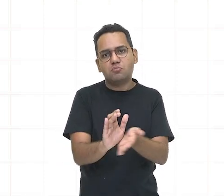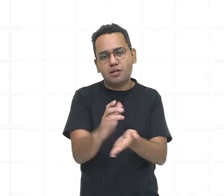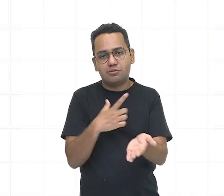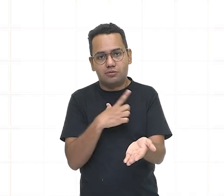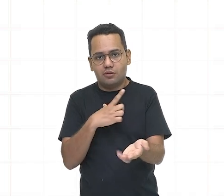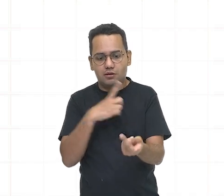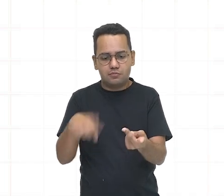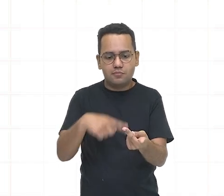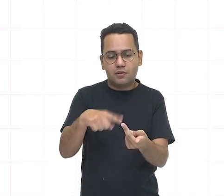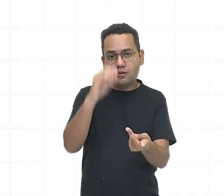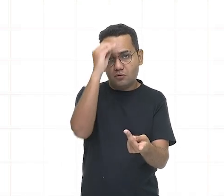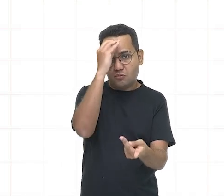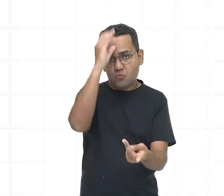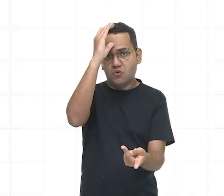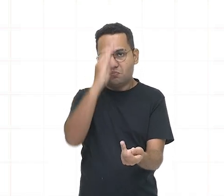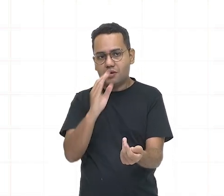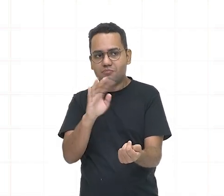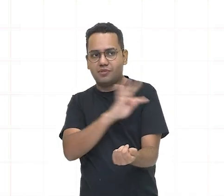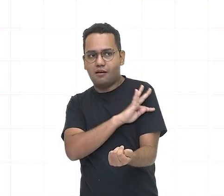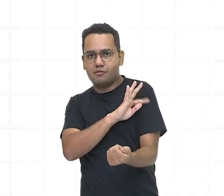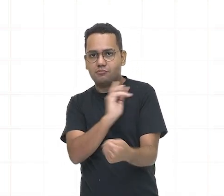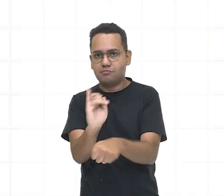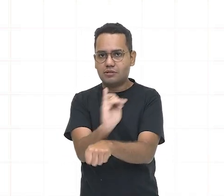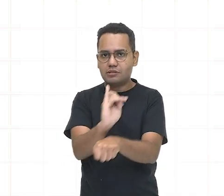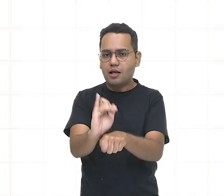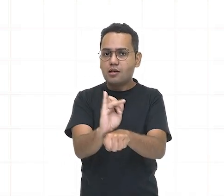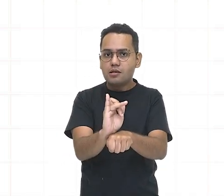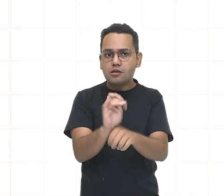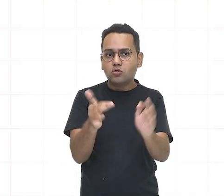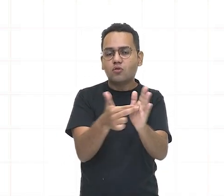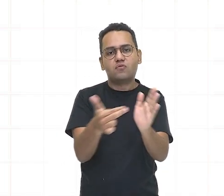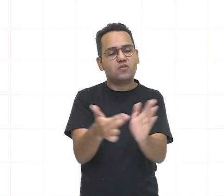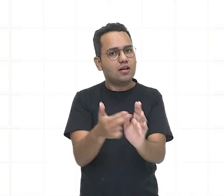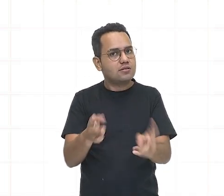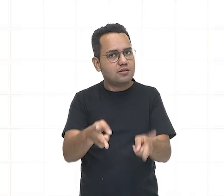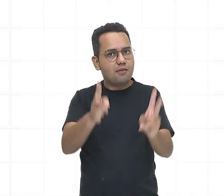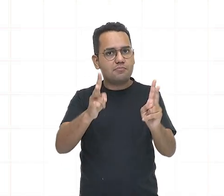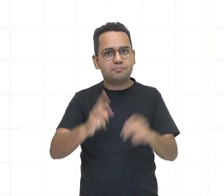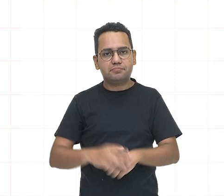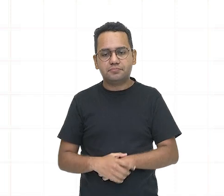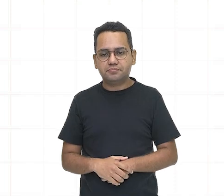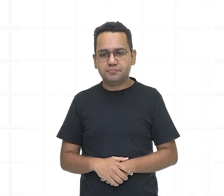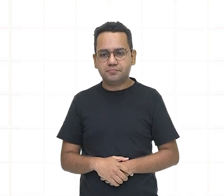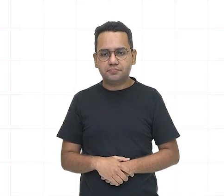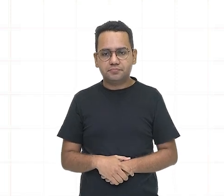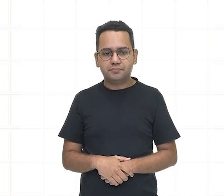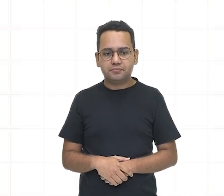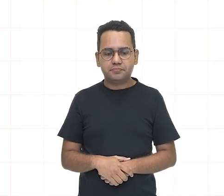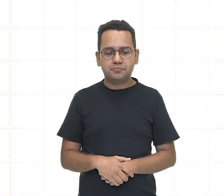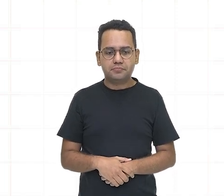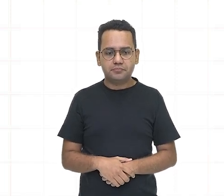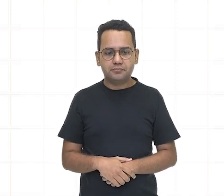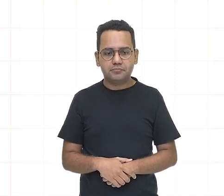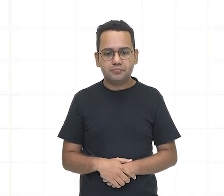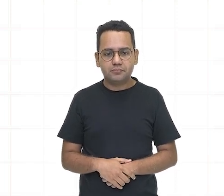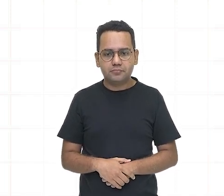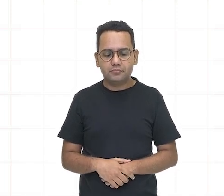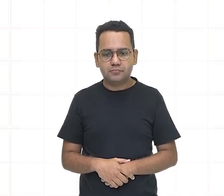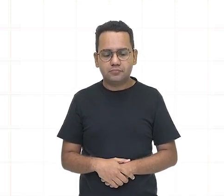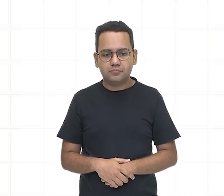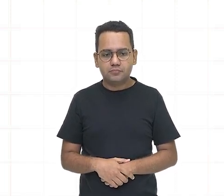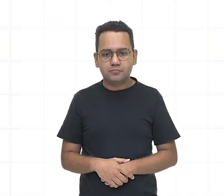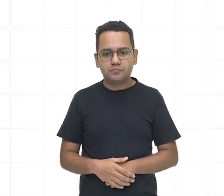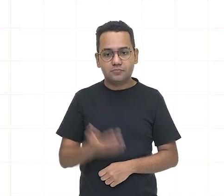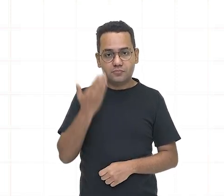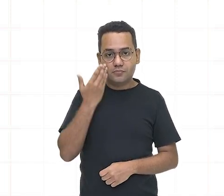em conhecimento, buscando aí se renovar sempre, estão em busca aí dessas renovações. Nós podemos observar